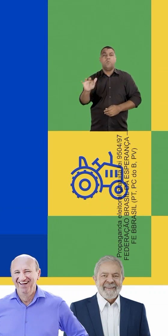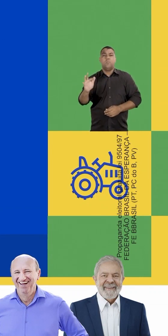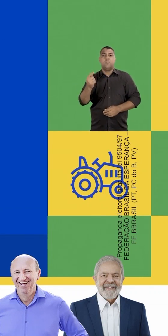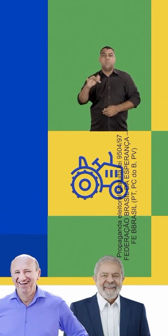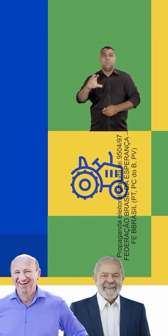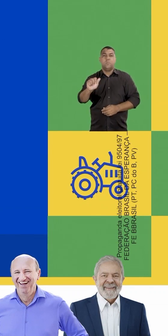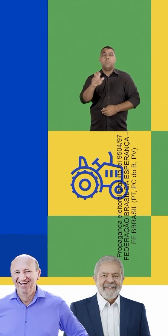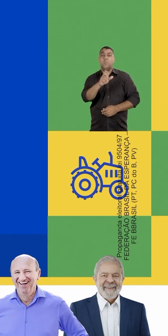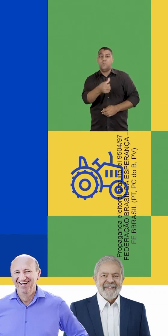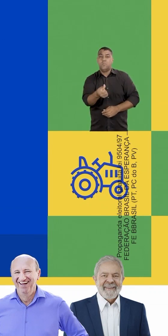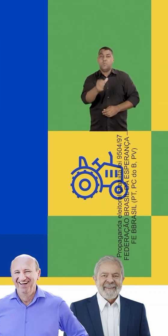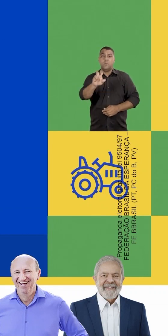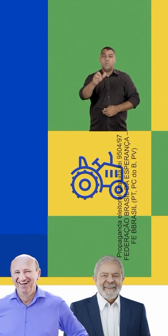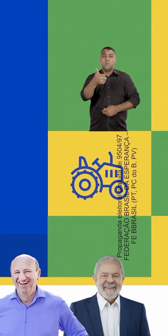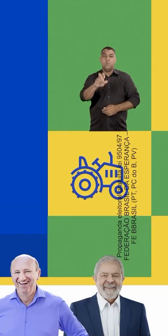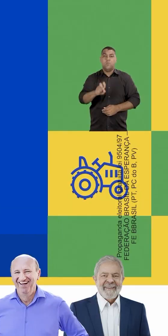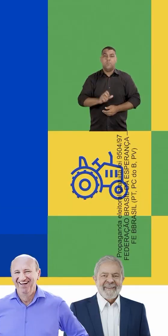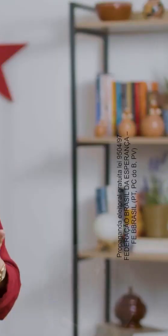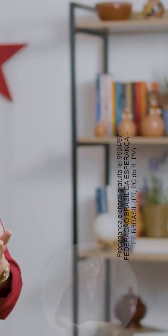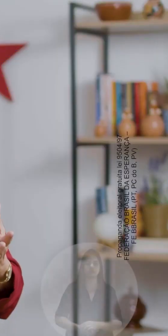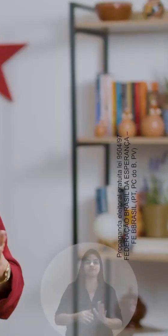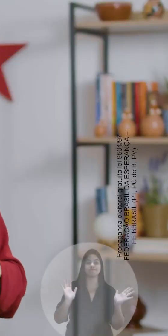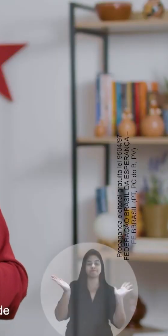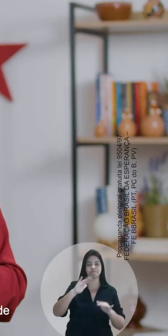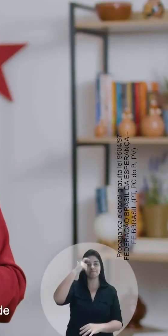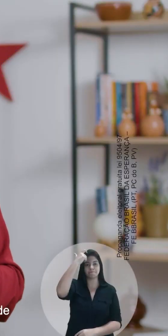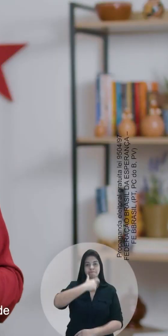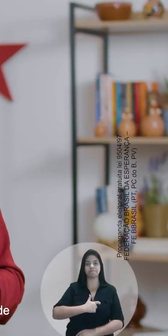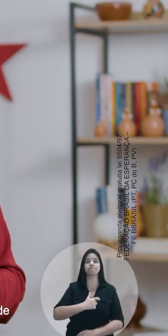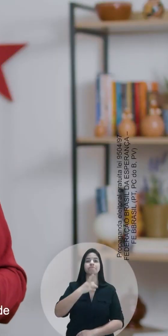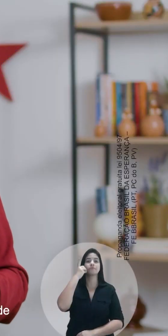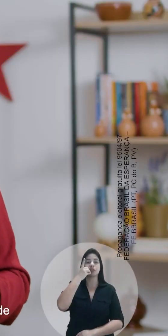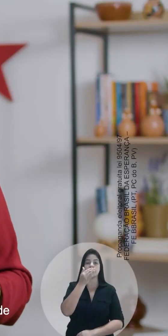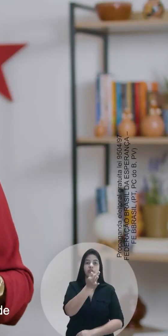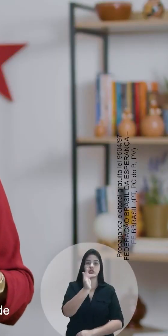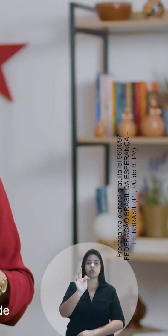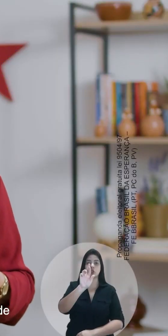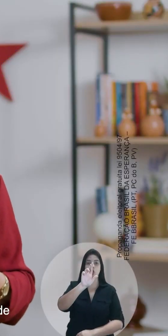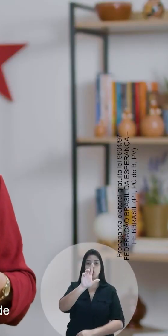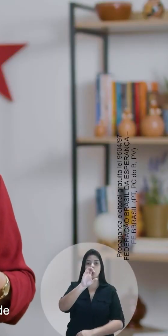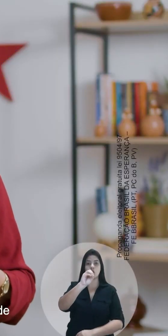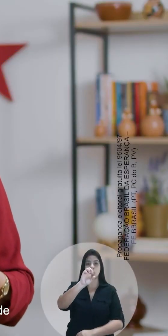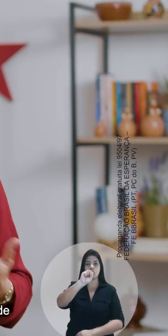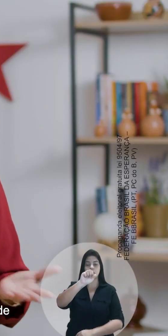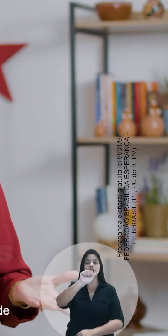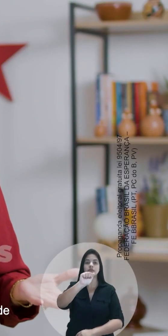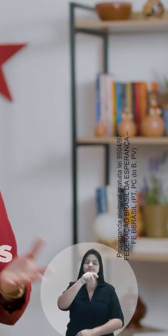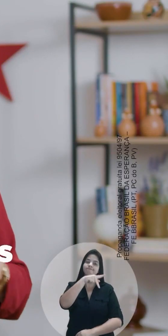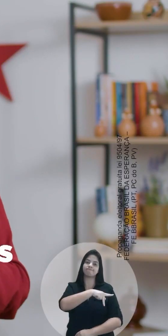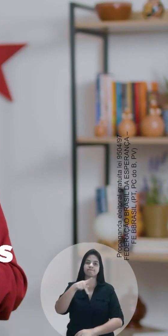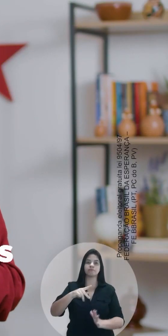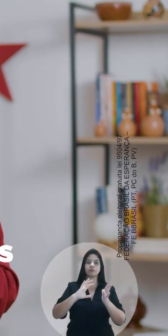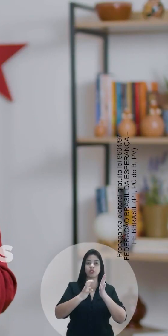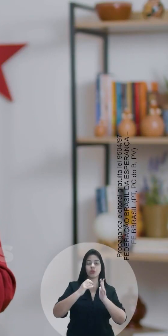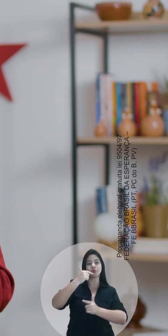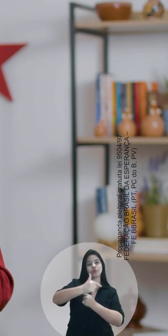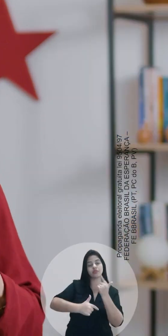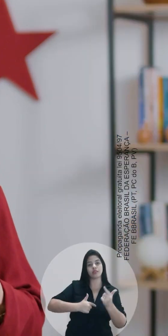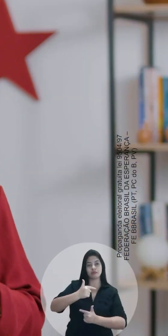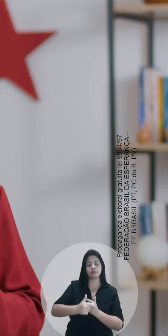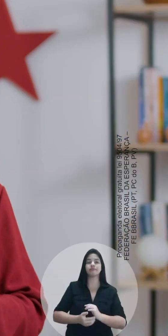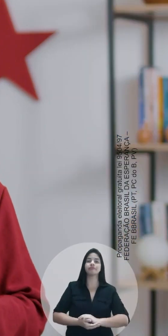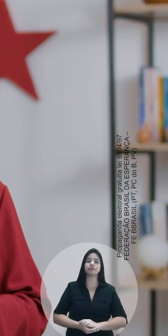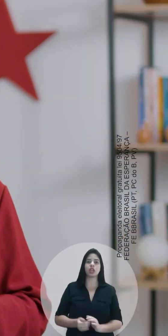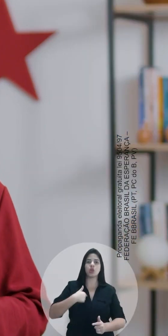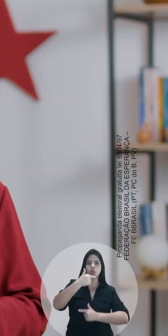seu voto, professora Patrícia 6565. Olá, sou a deputada federal, professora Rosa Neide, do Partido dos Trabalhadores.